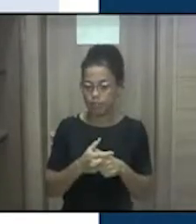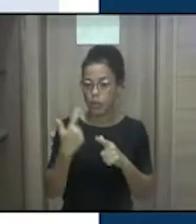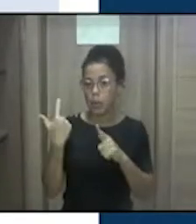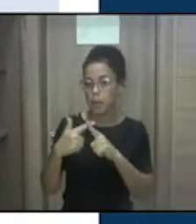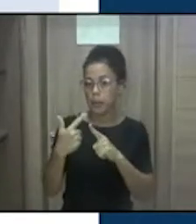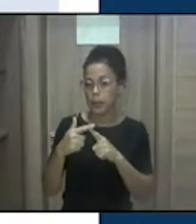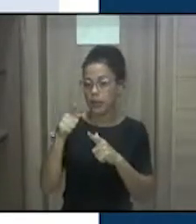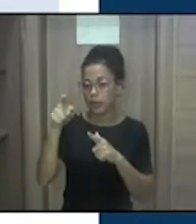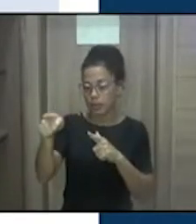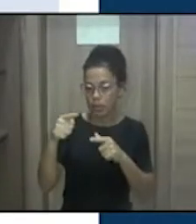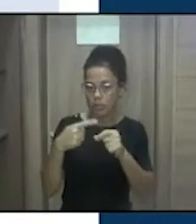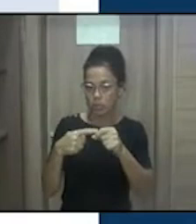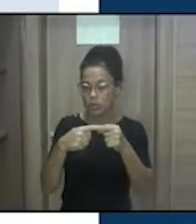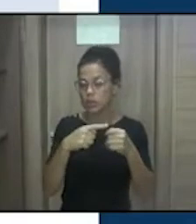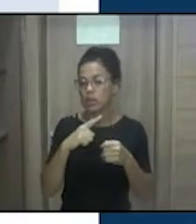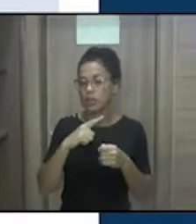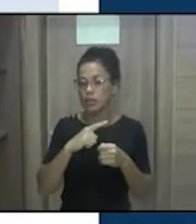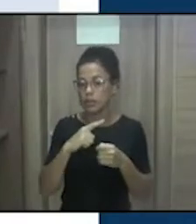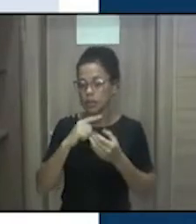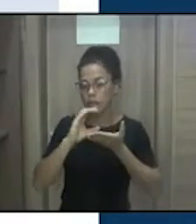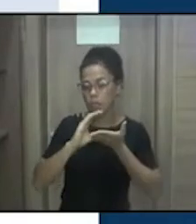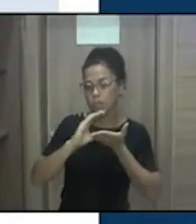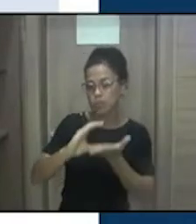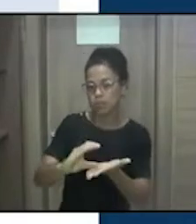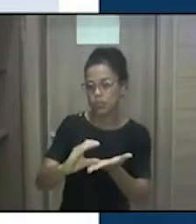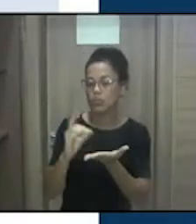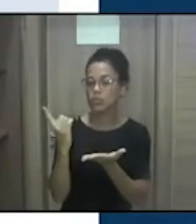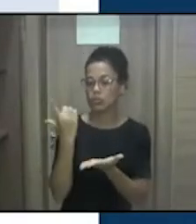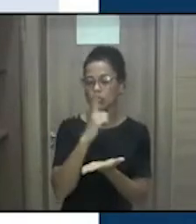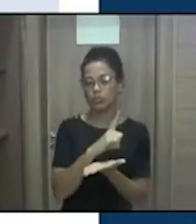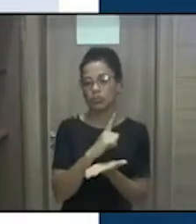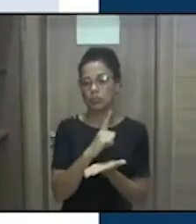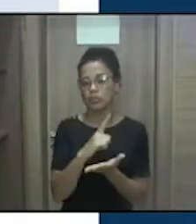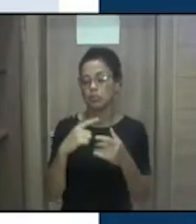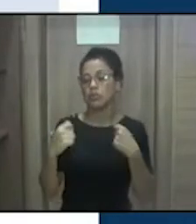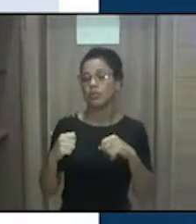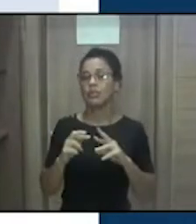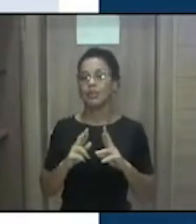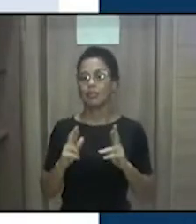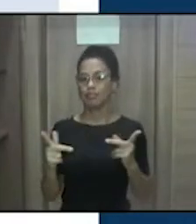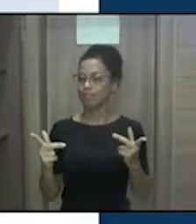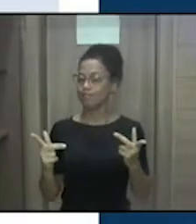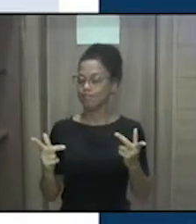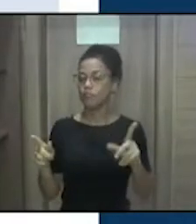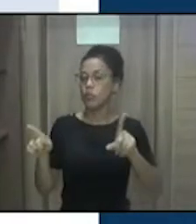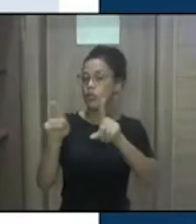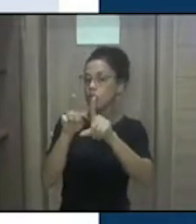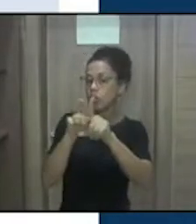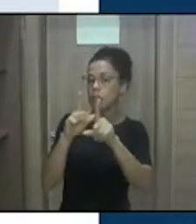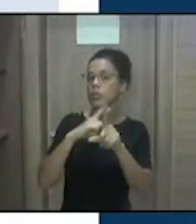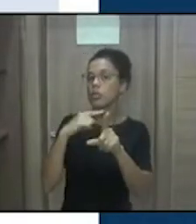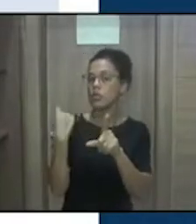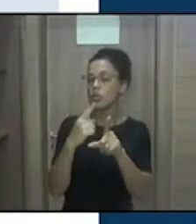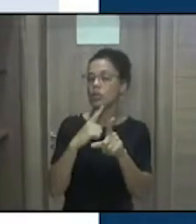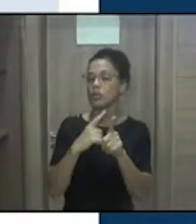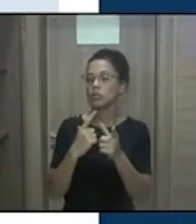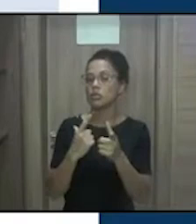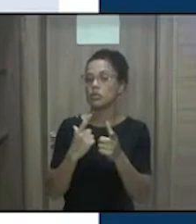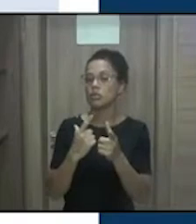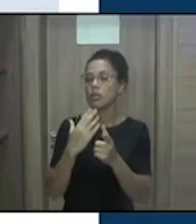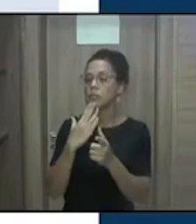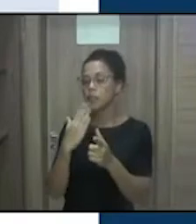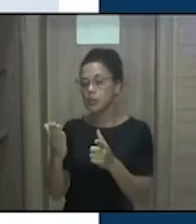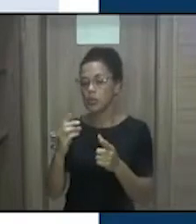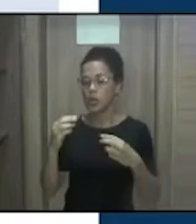municípios têm mais dificuldade de cofinanciar a oferta. Deveria haver uma diferença. Também nós estamos recomendando ao Ministério o fim